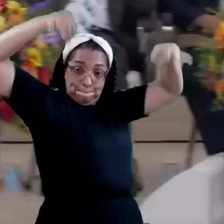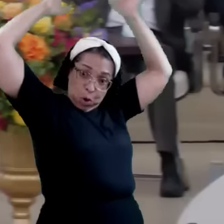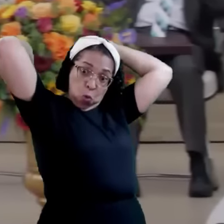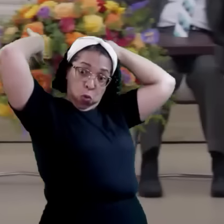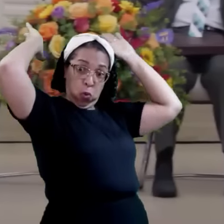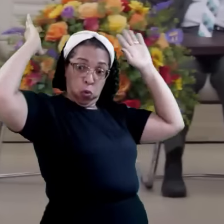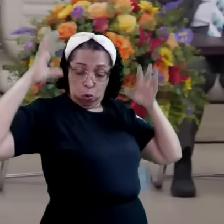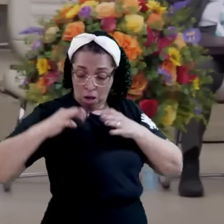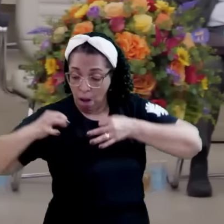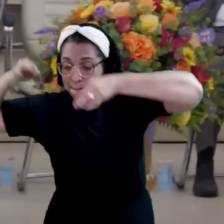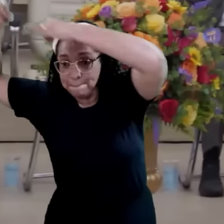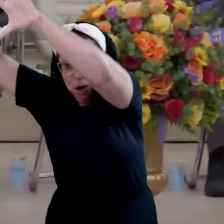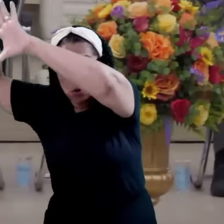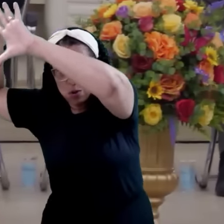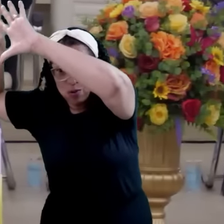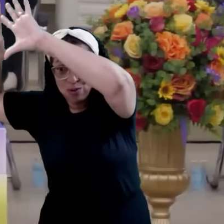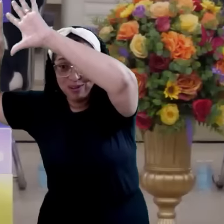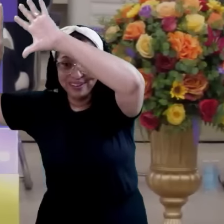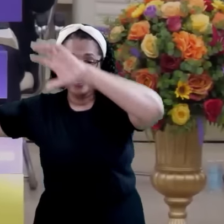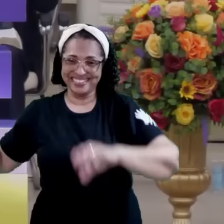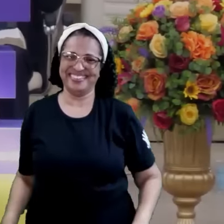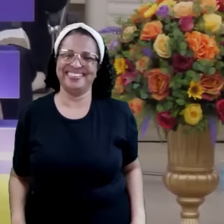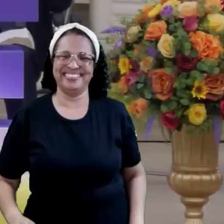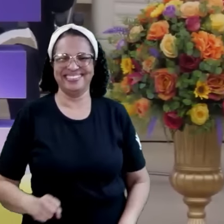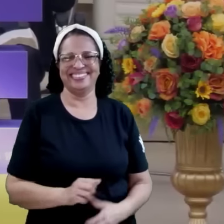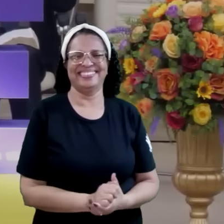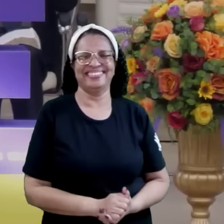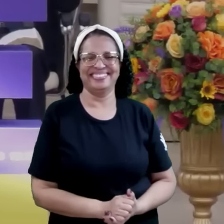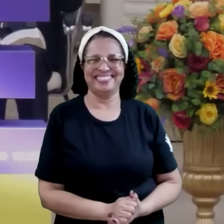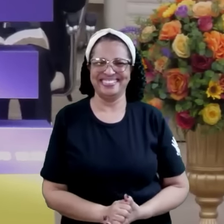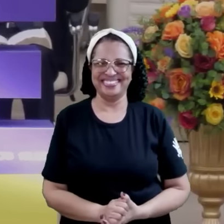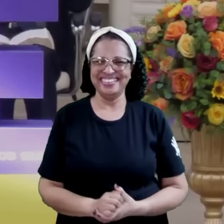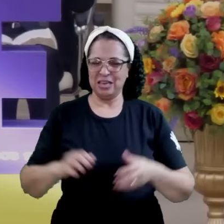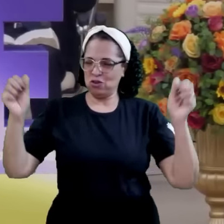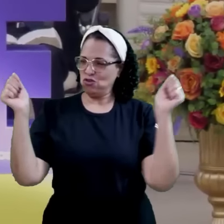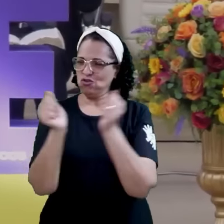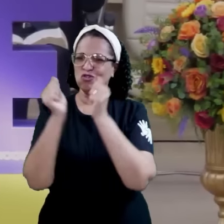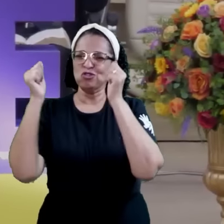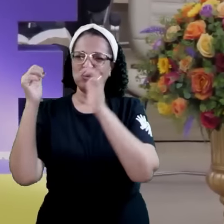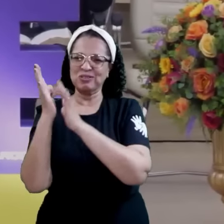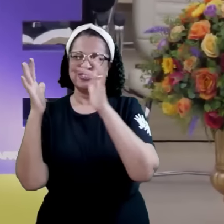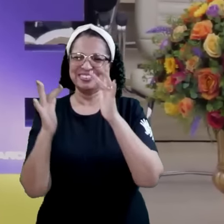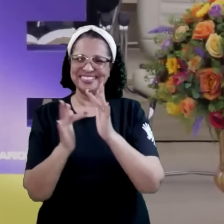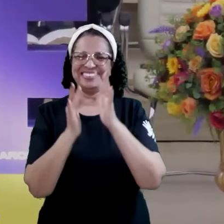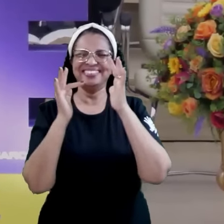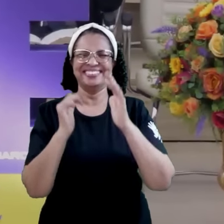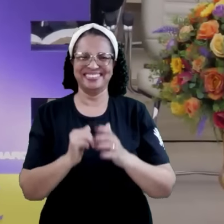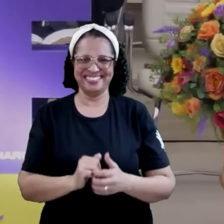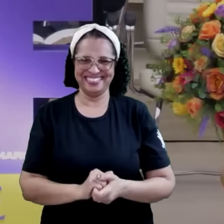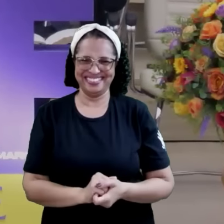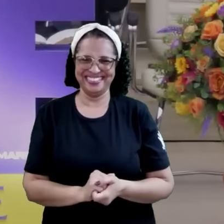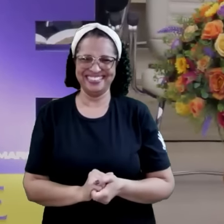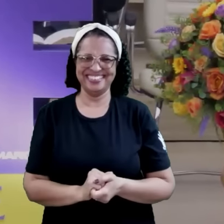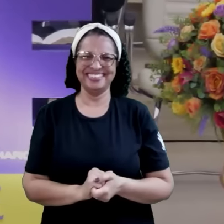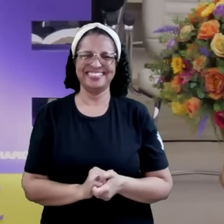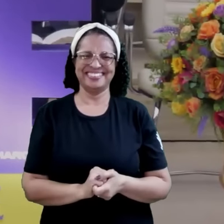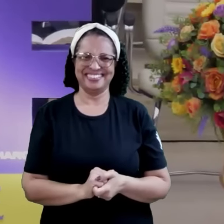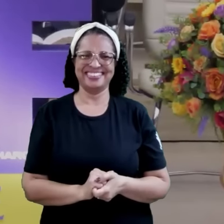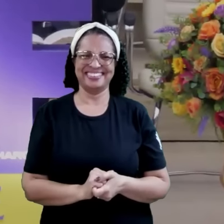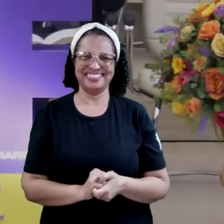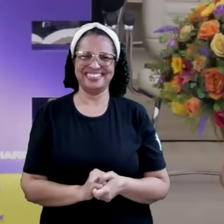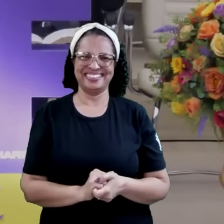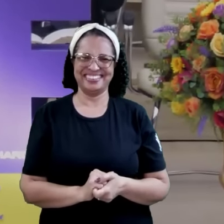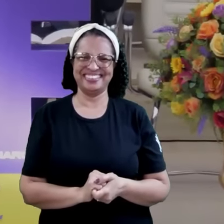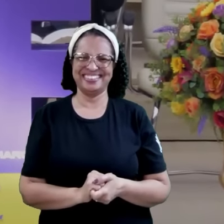guarda a capa varão Você tá indo falar com o Nazareno mas quando você voltar aqui Alguém já pegou tua capa tu não enxer você vai perder esse negócio aqui com certeza ele ia dizer eu tô